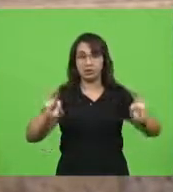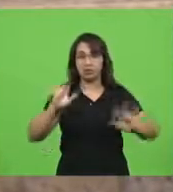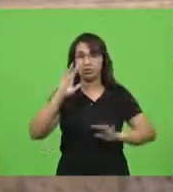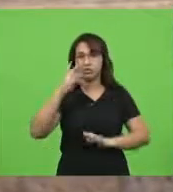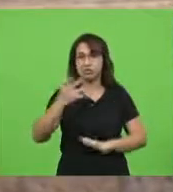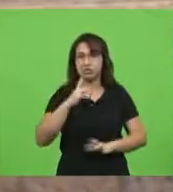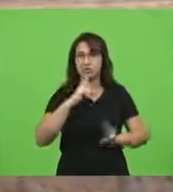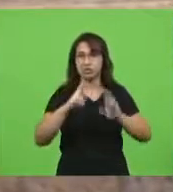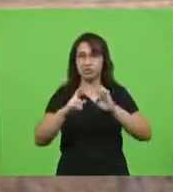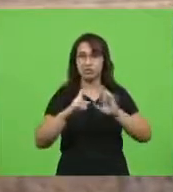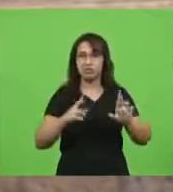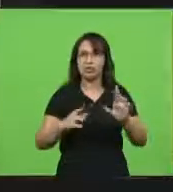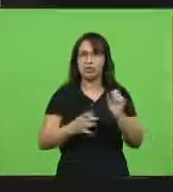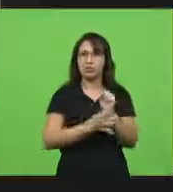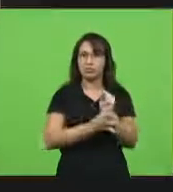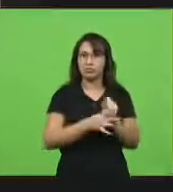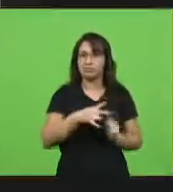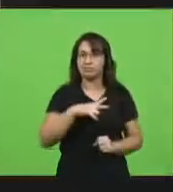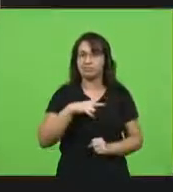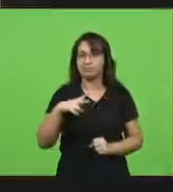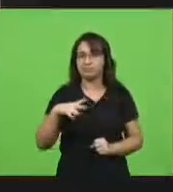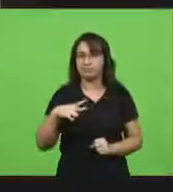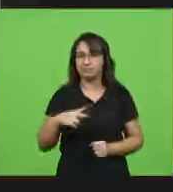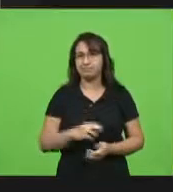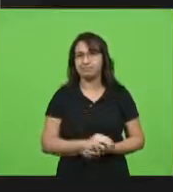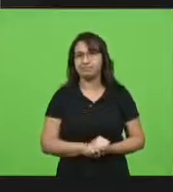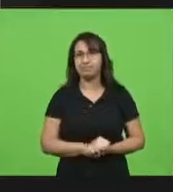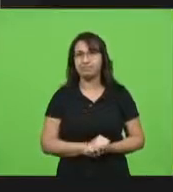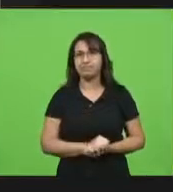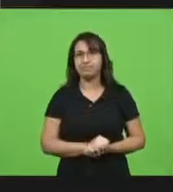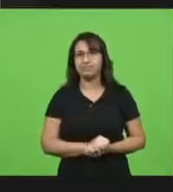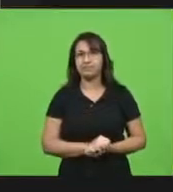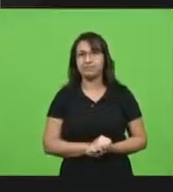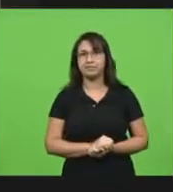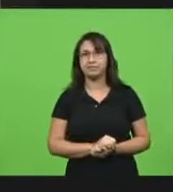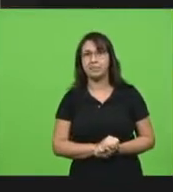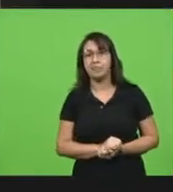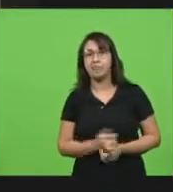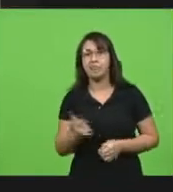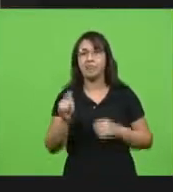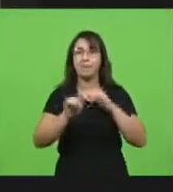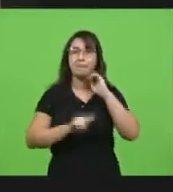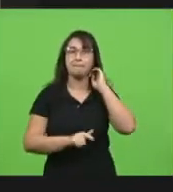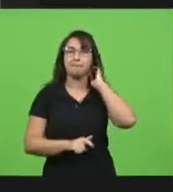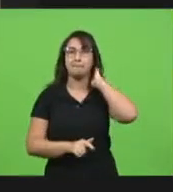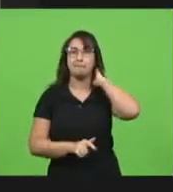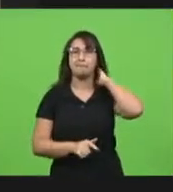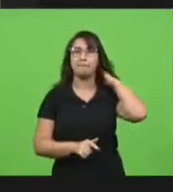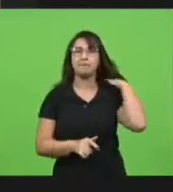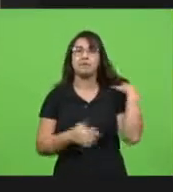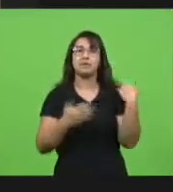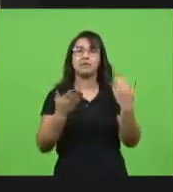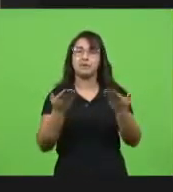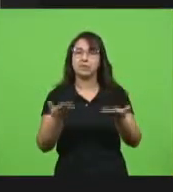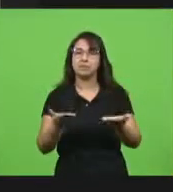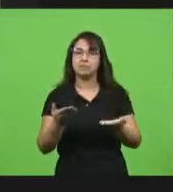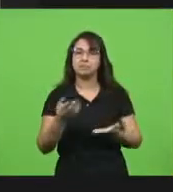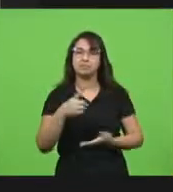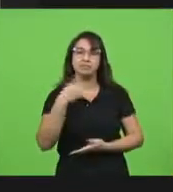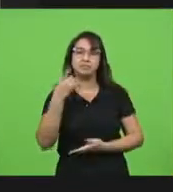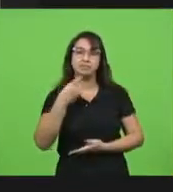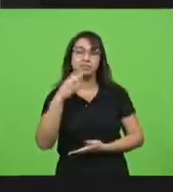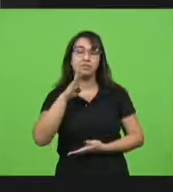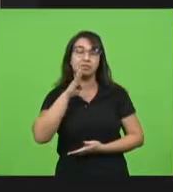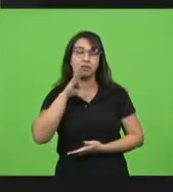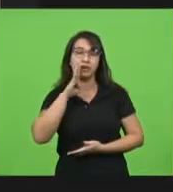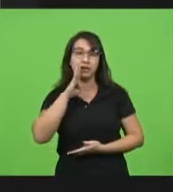segurança pública. Obrigado. Nós temos aqui ainda, por inscrição ainda, o deputado Berlanda e, na